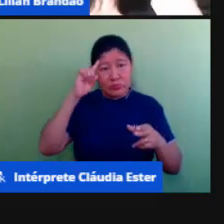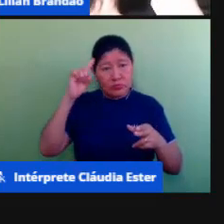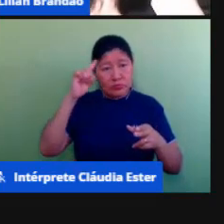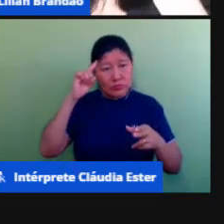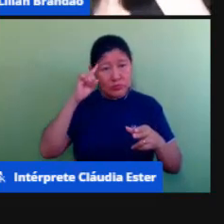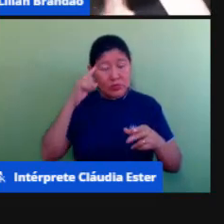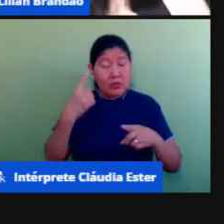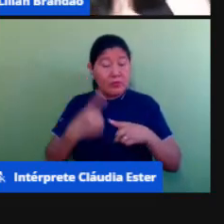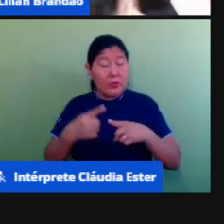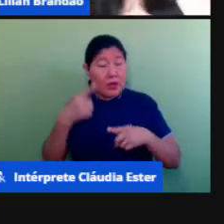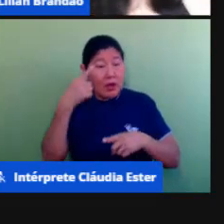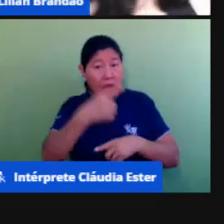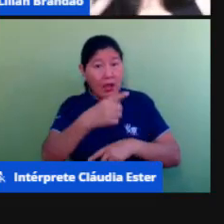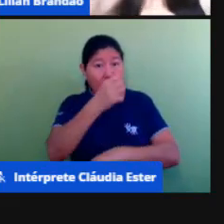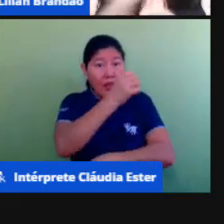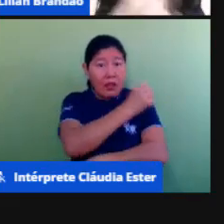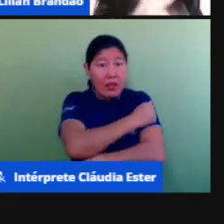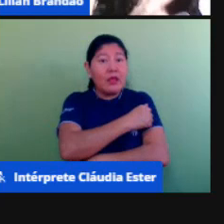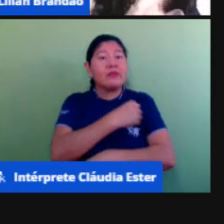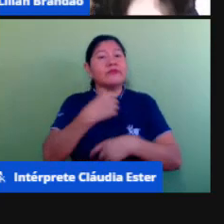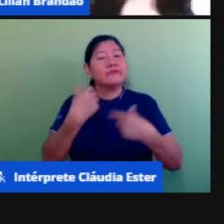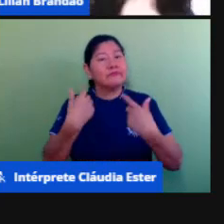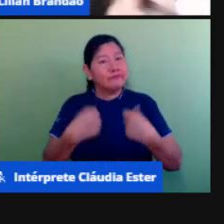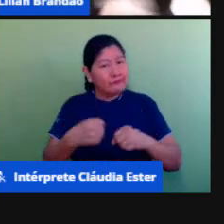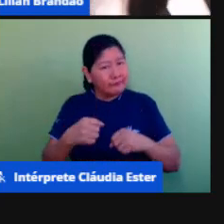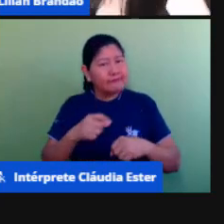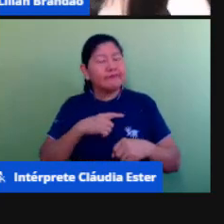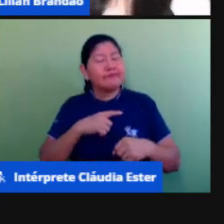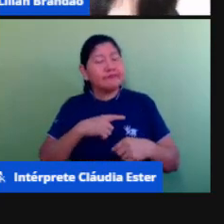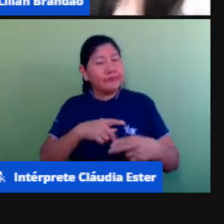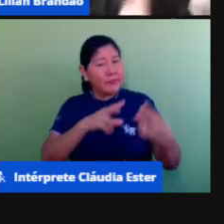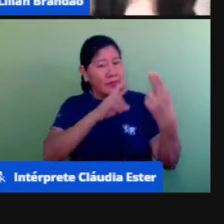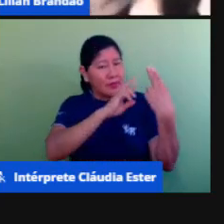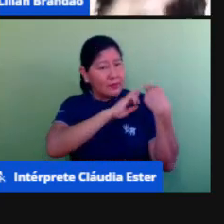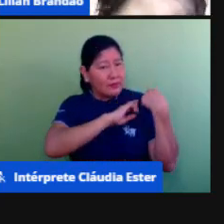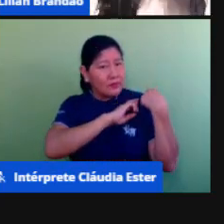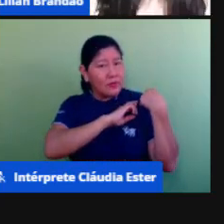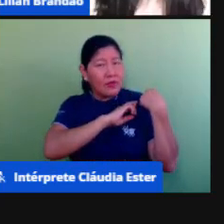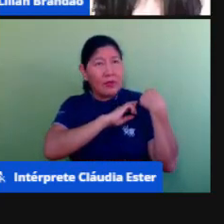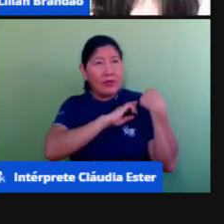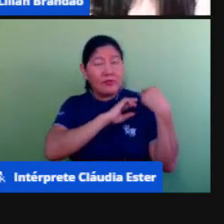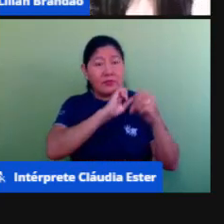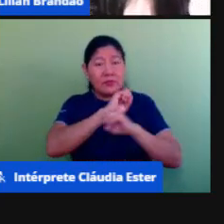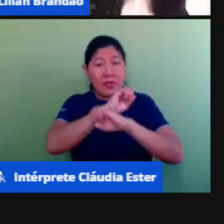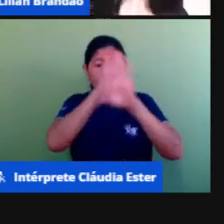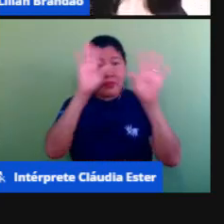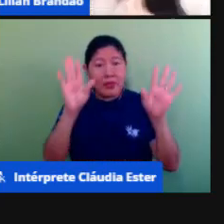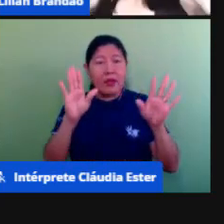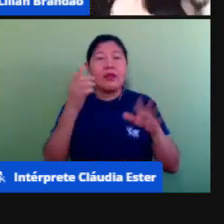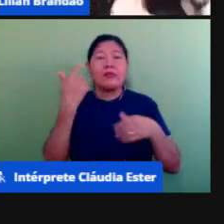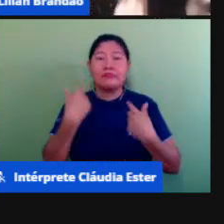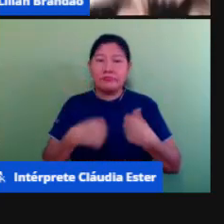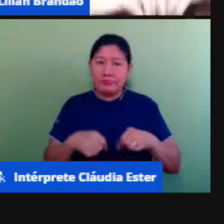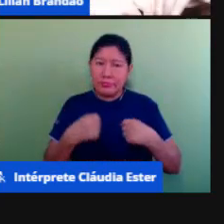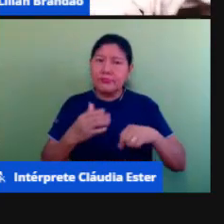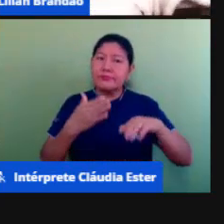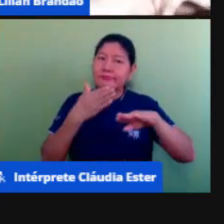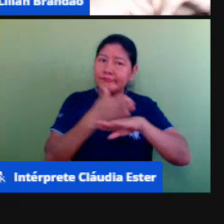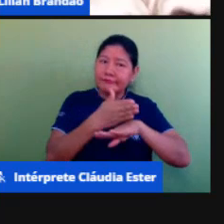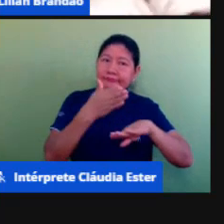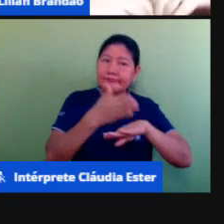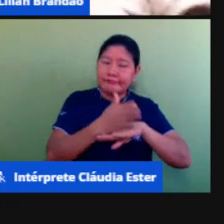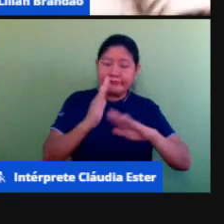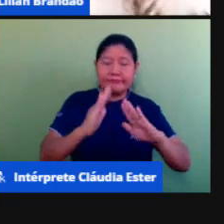precisa entender que ele tem uma rotina, que ele precisa participar dessa rotina e, principalmente,